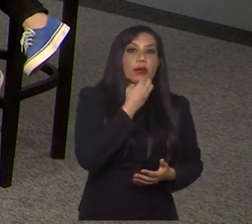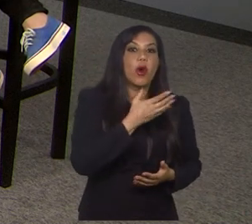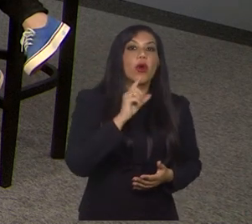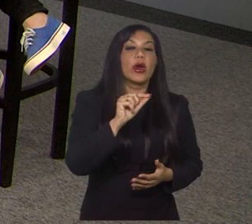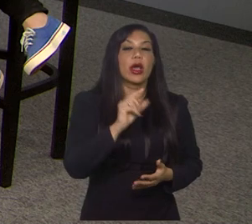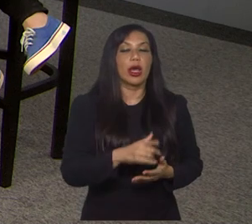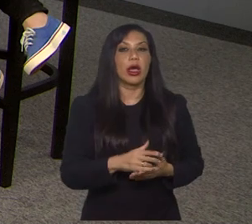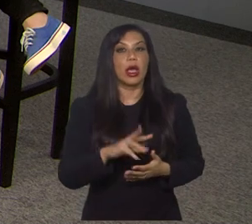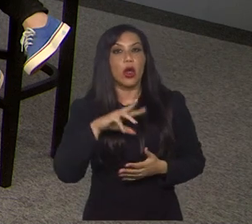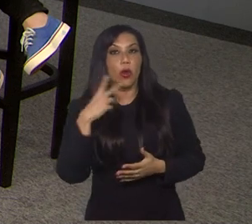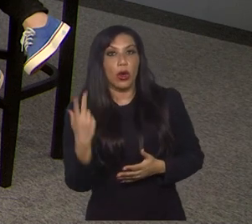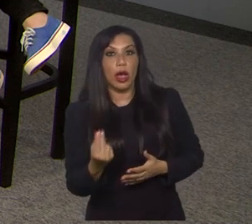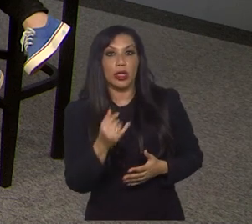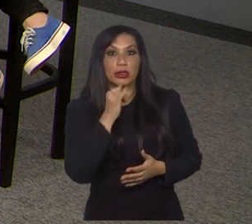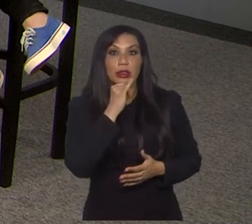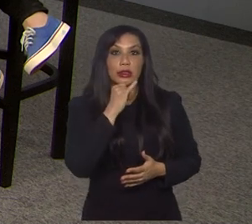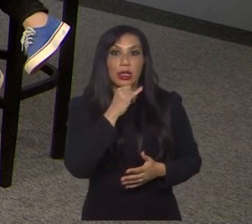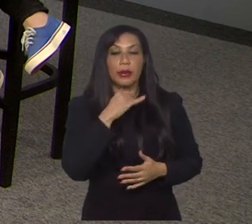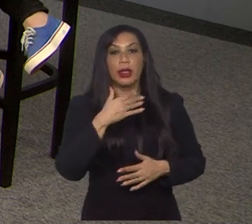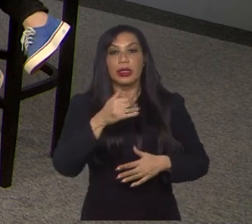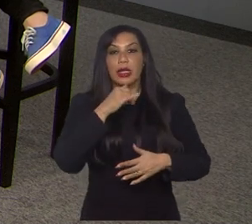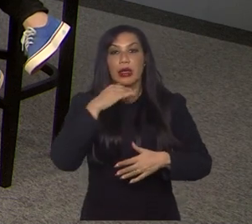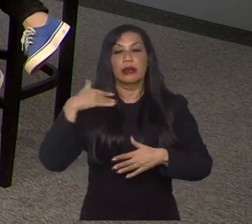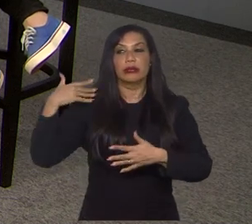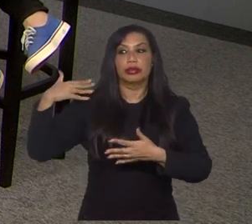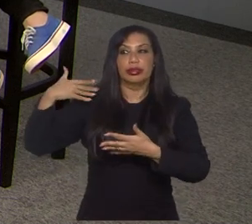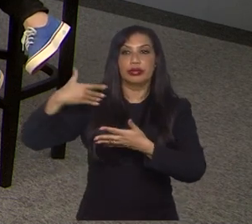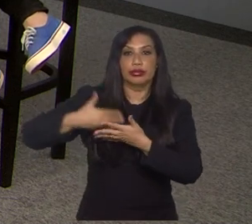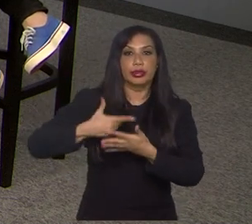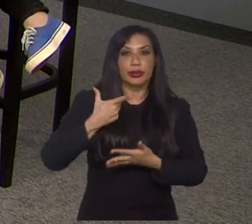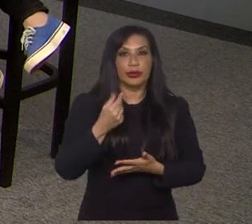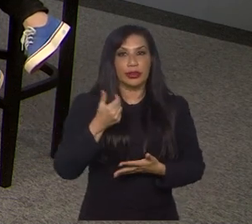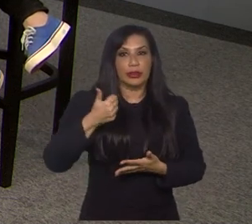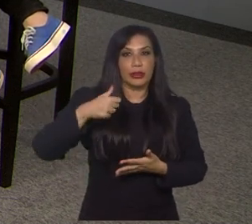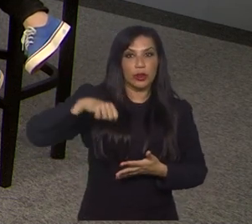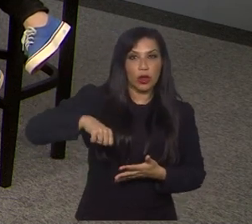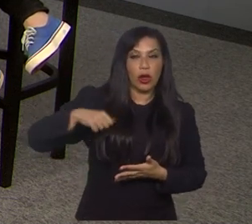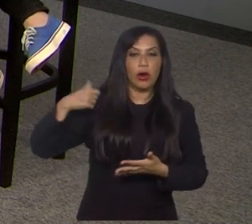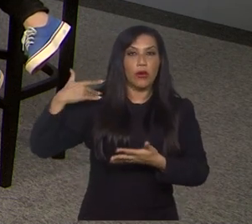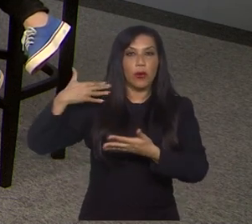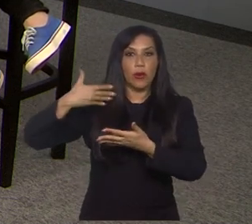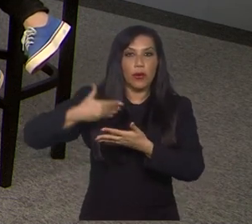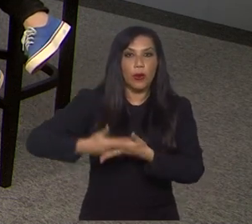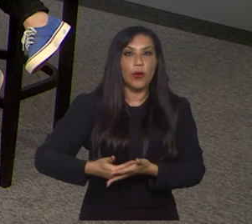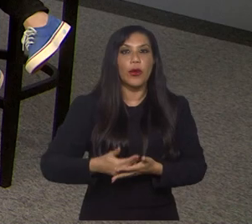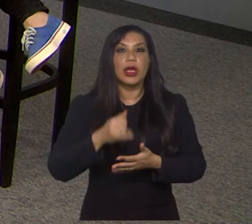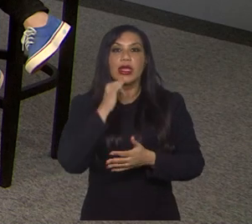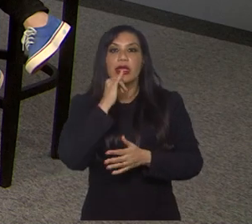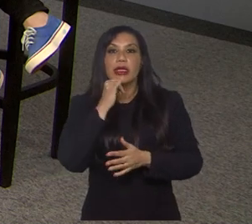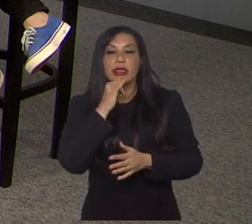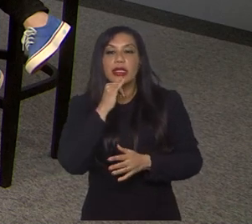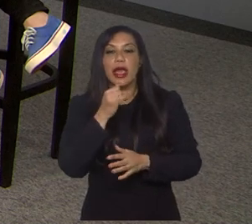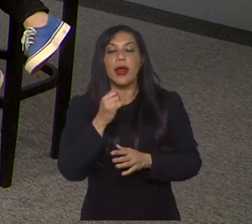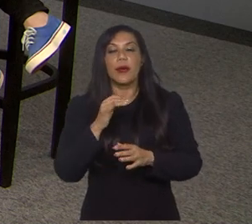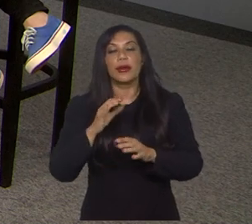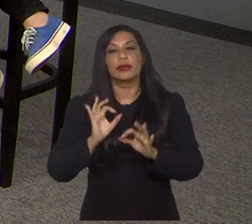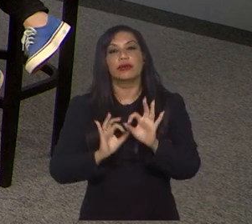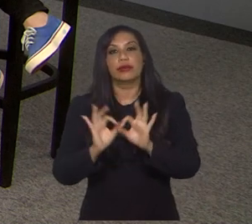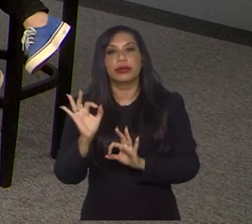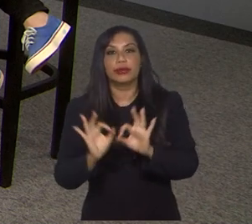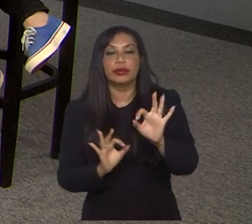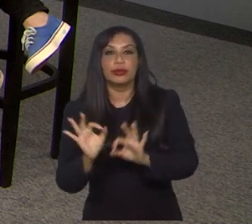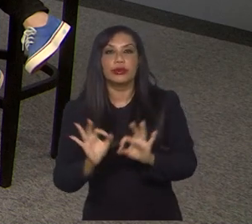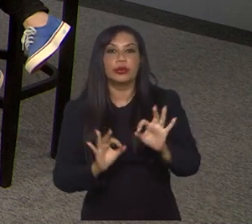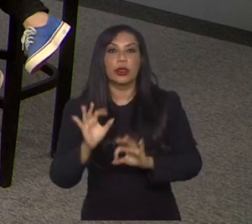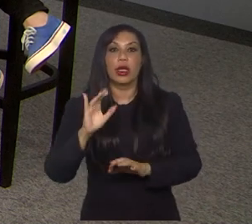O trunfo da Alemanha, eu acho que é o processo, né? Desde 2019, a MPT, a Martina Voss Tecklenburg, né? Aí a treinadora da